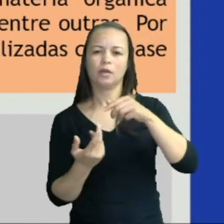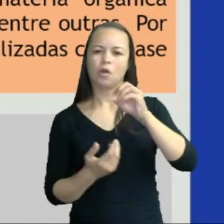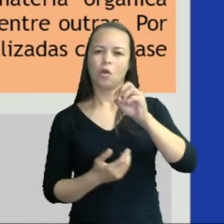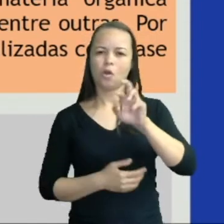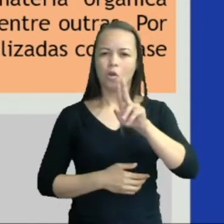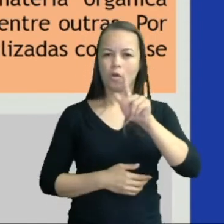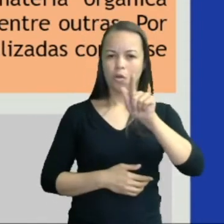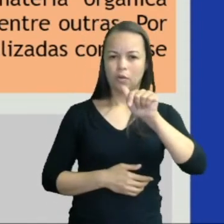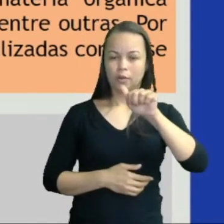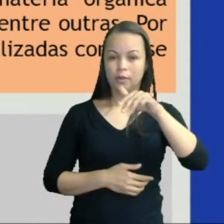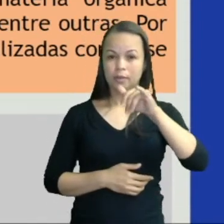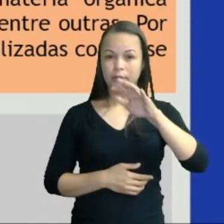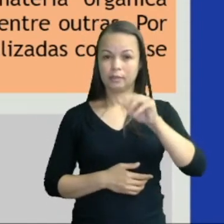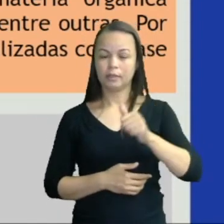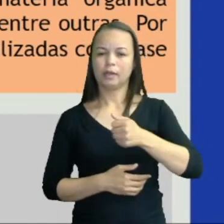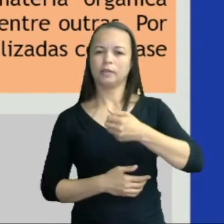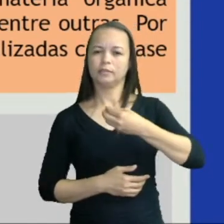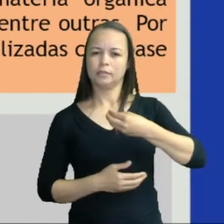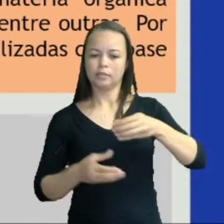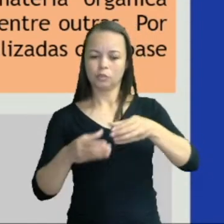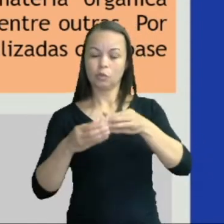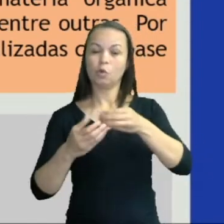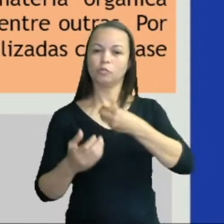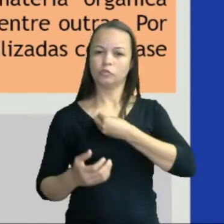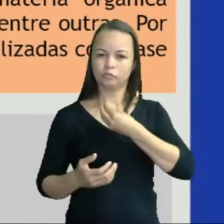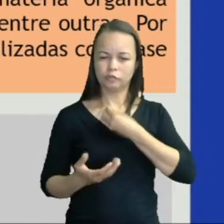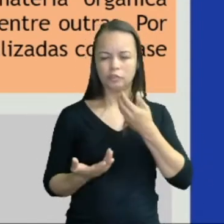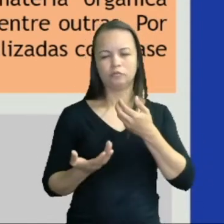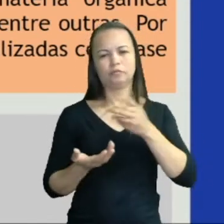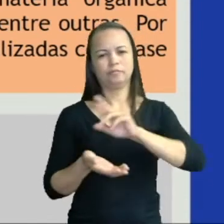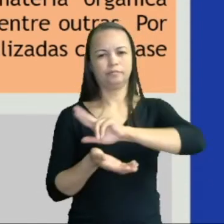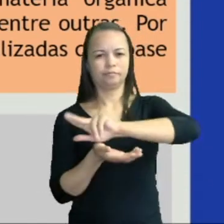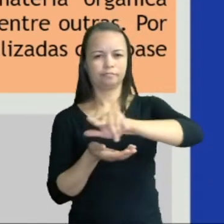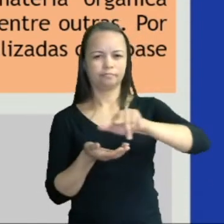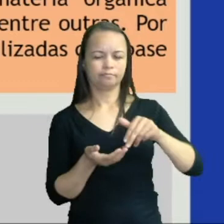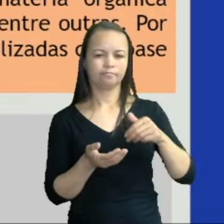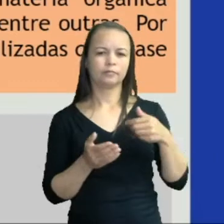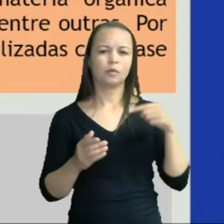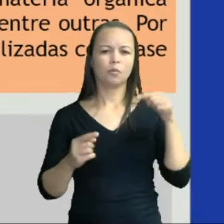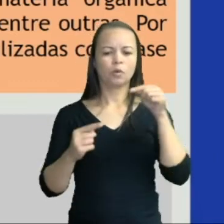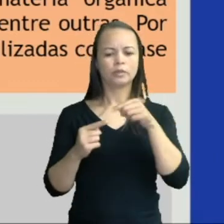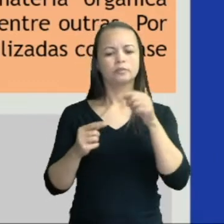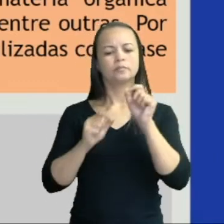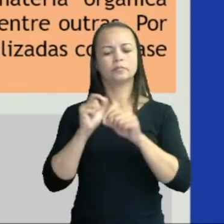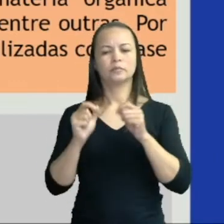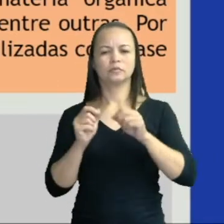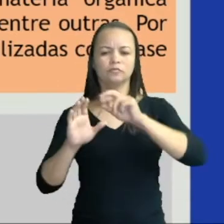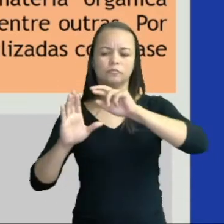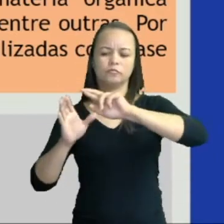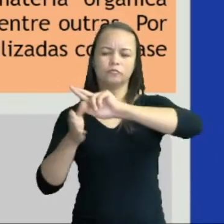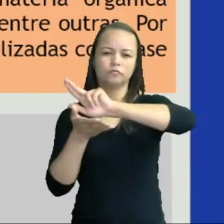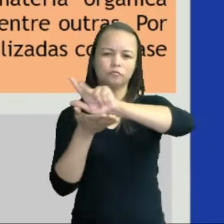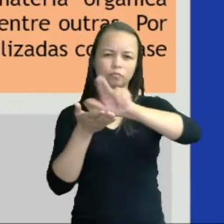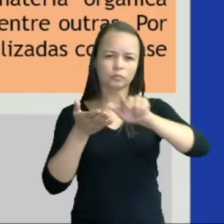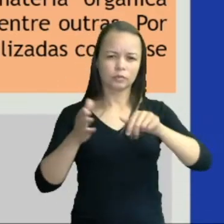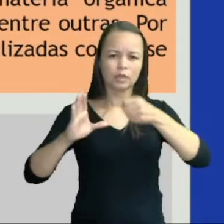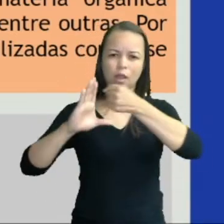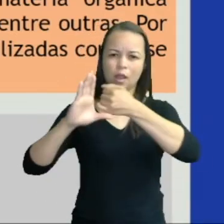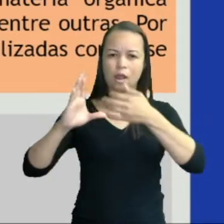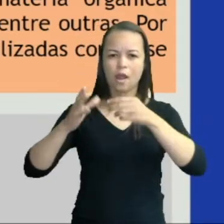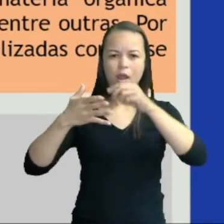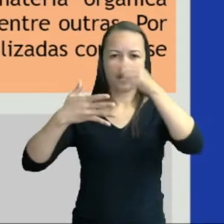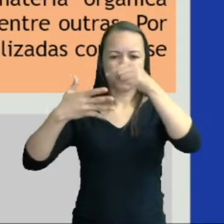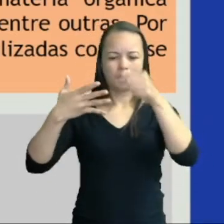da decomposição de seres vivos, entre outras. Por esse motivo, diferentes classificações são